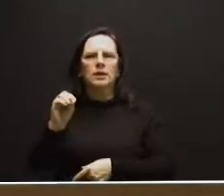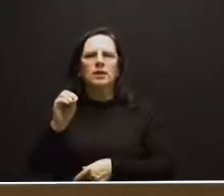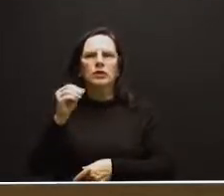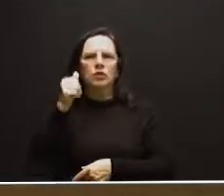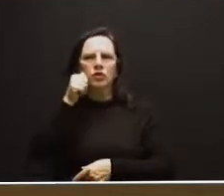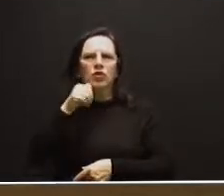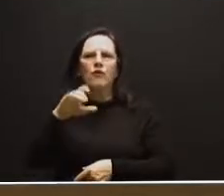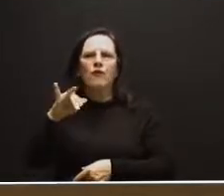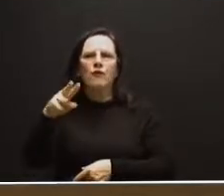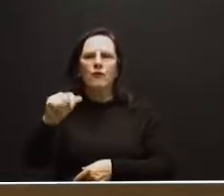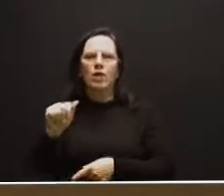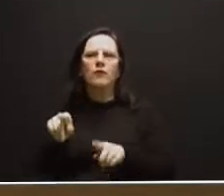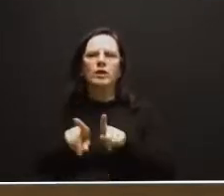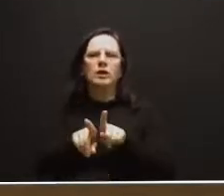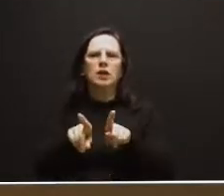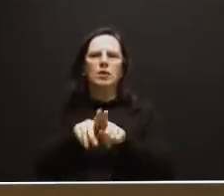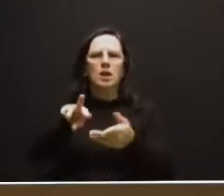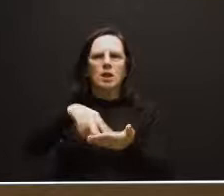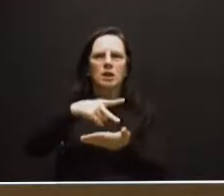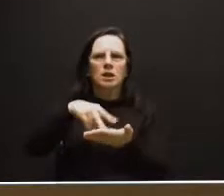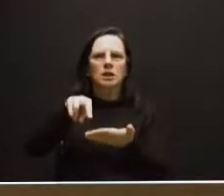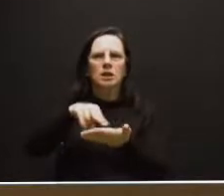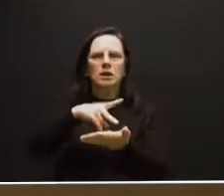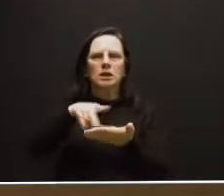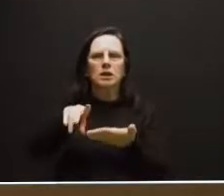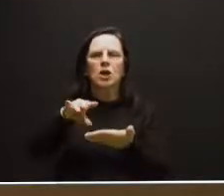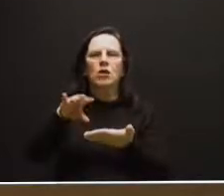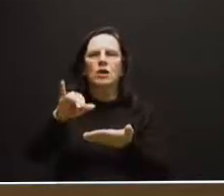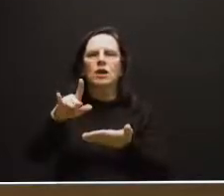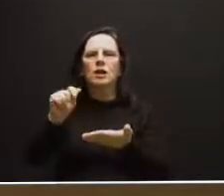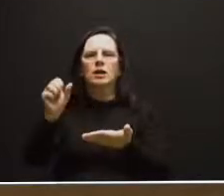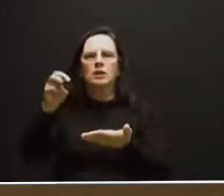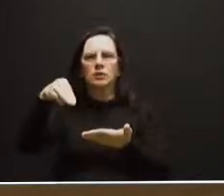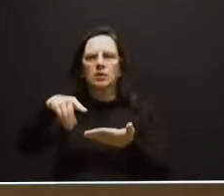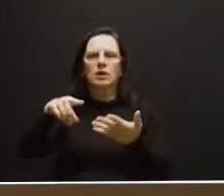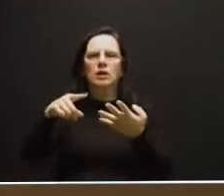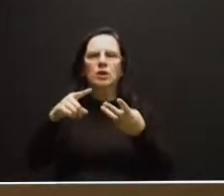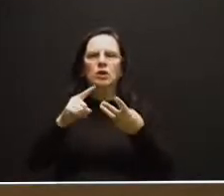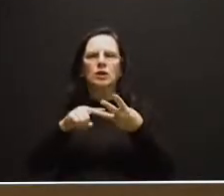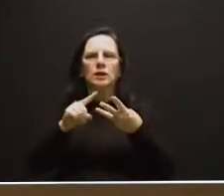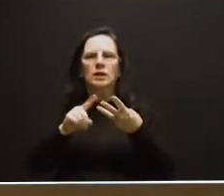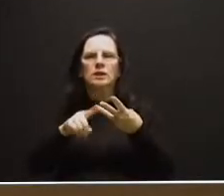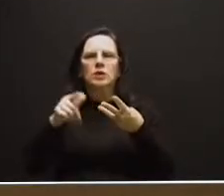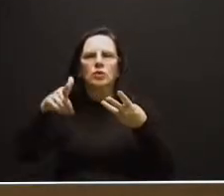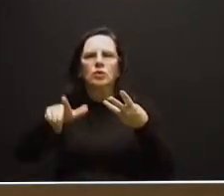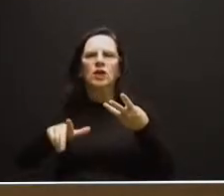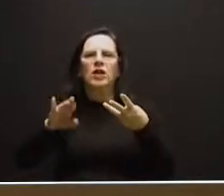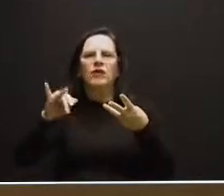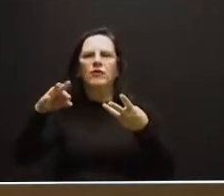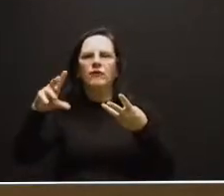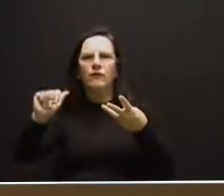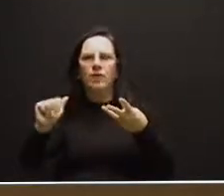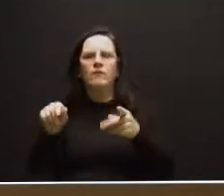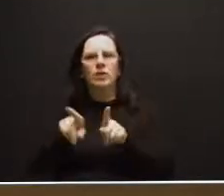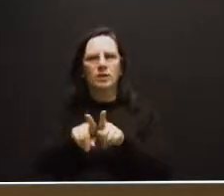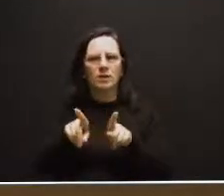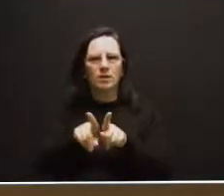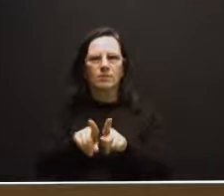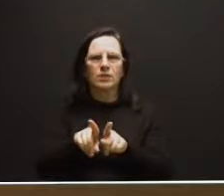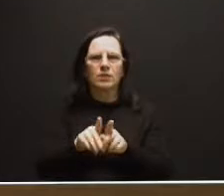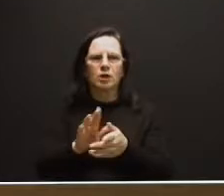essa também dançado bom ea mim eo terceiro lugar com apenas também de flávia essa